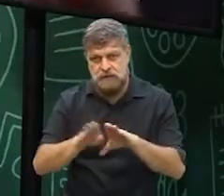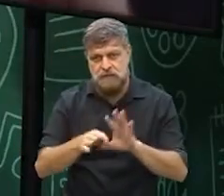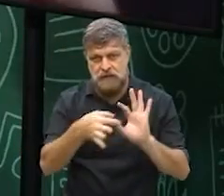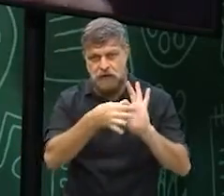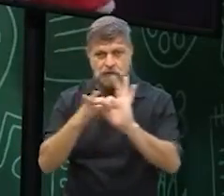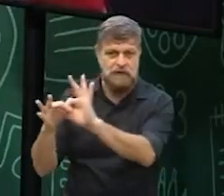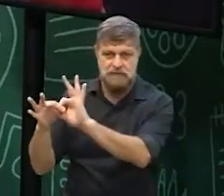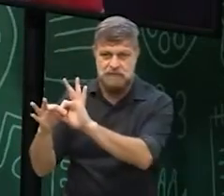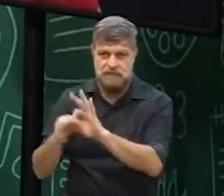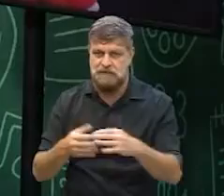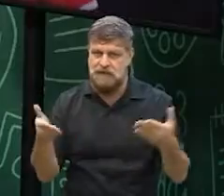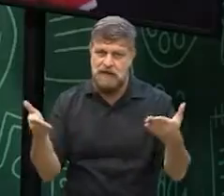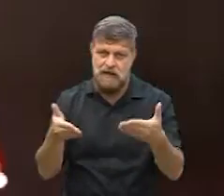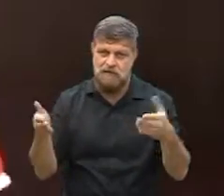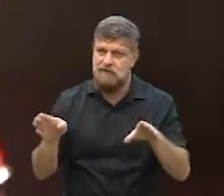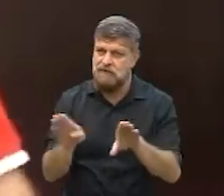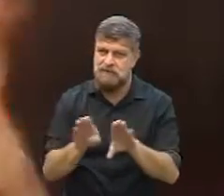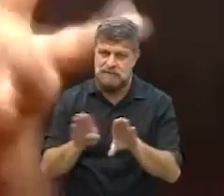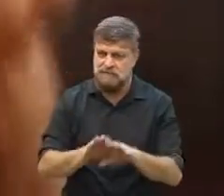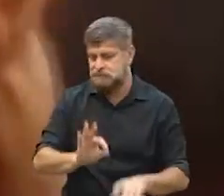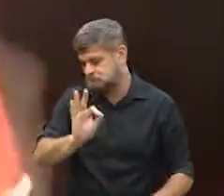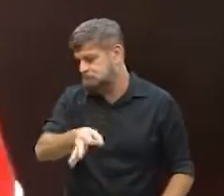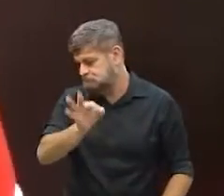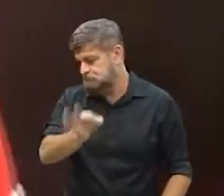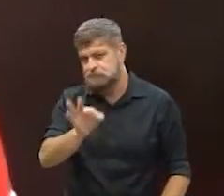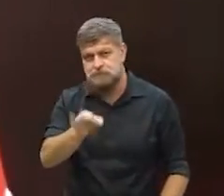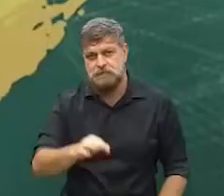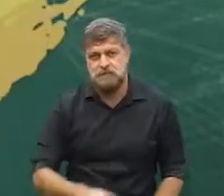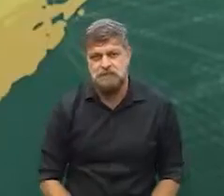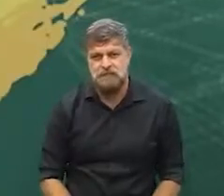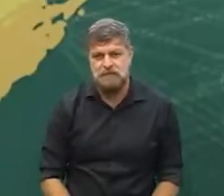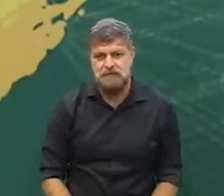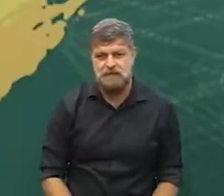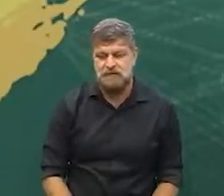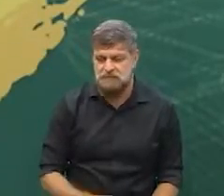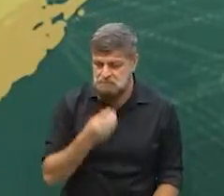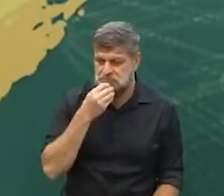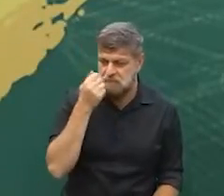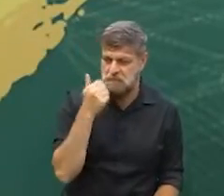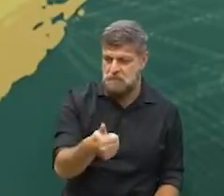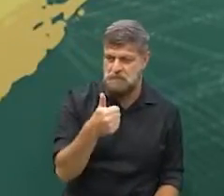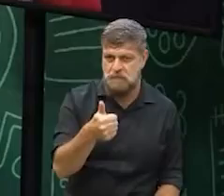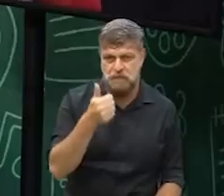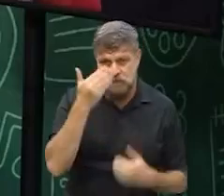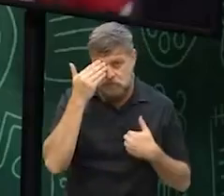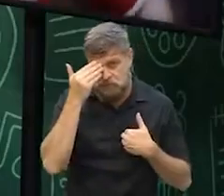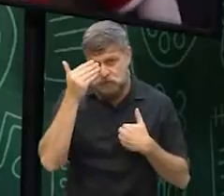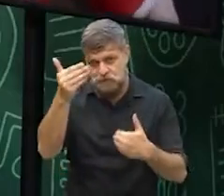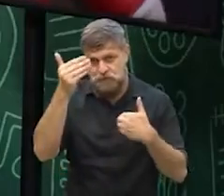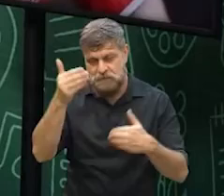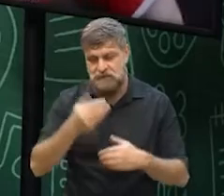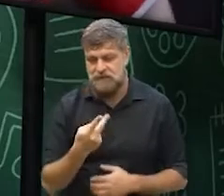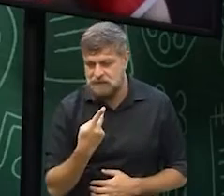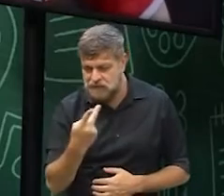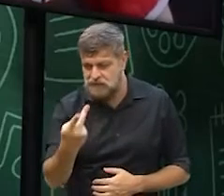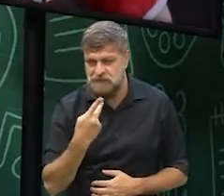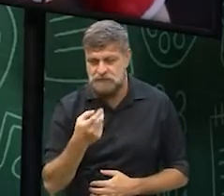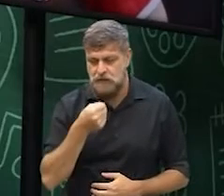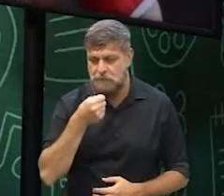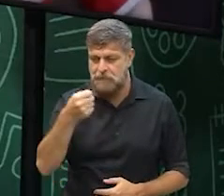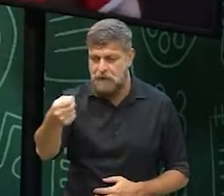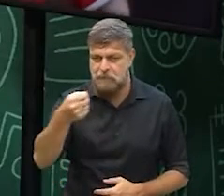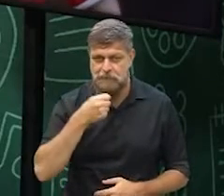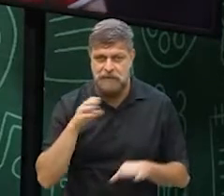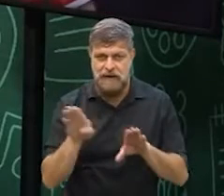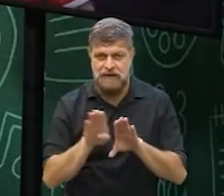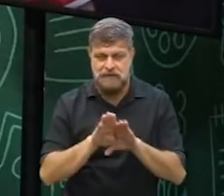sempre. Olimpíadas também agora. Isso, exatamente. Tá bom então, professora. Muito obrigado por atender a gente,